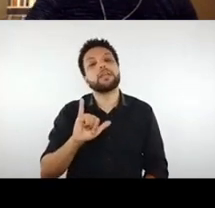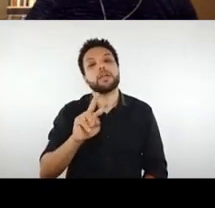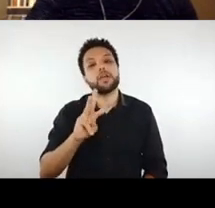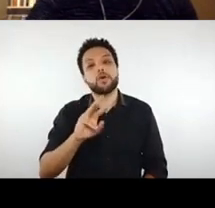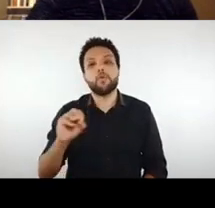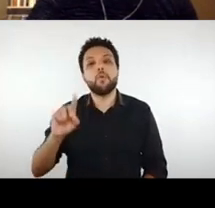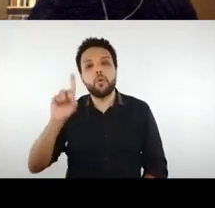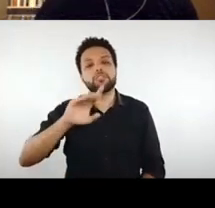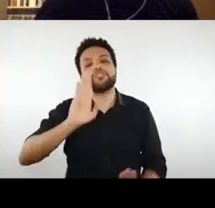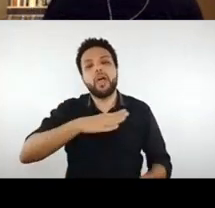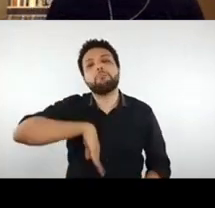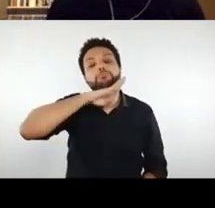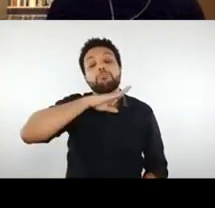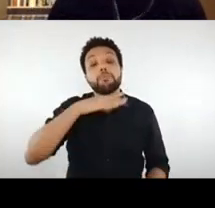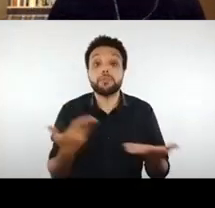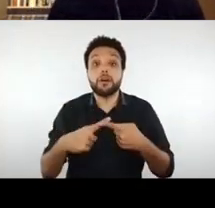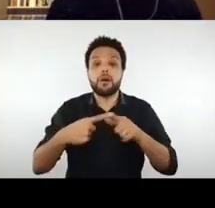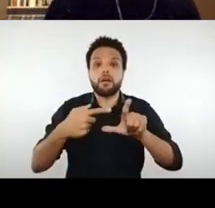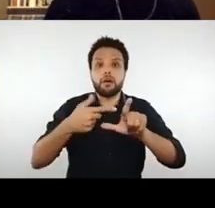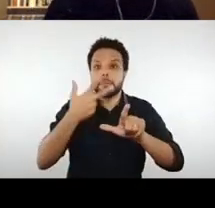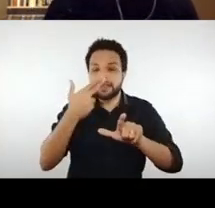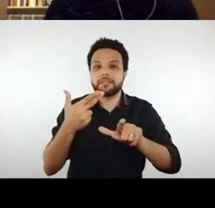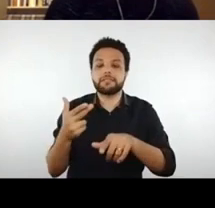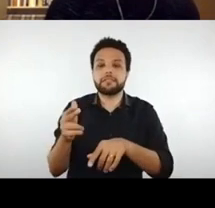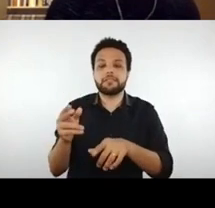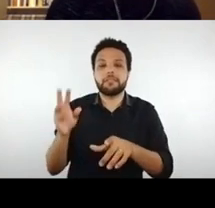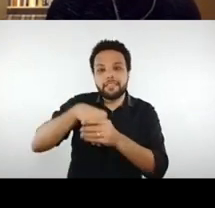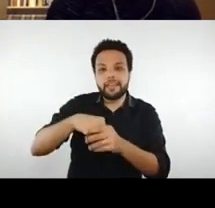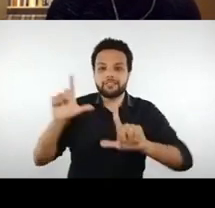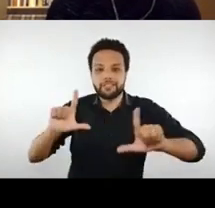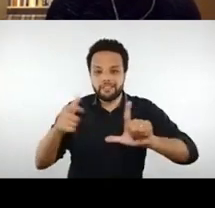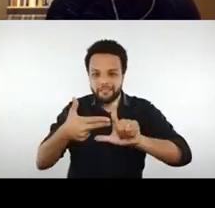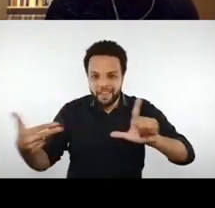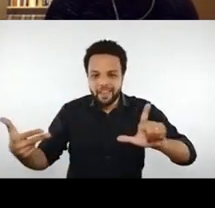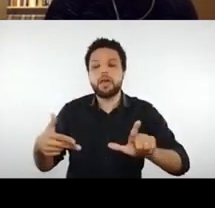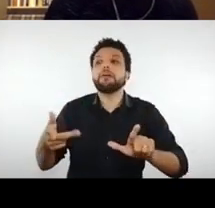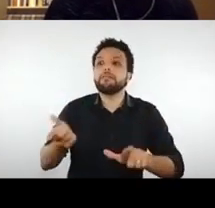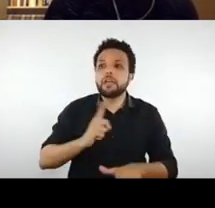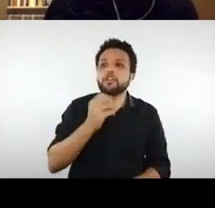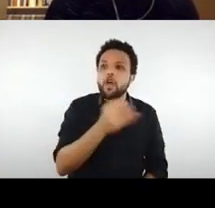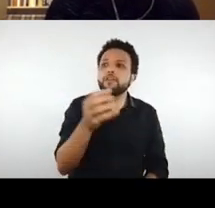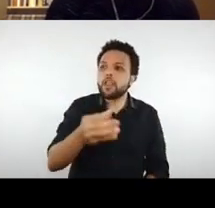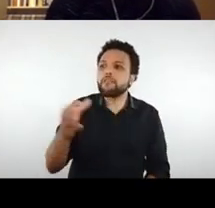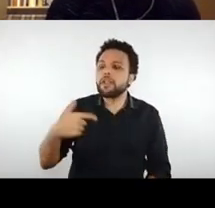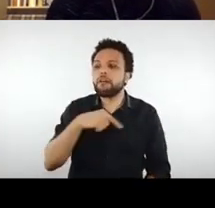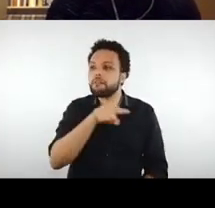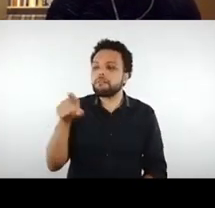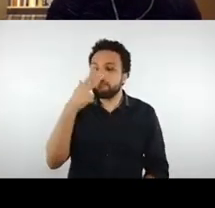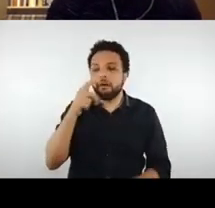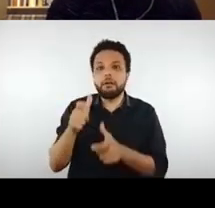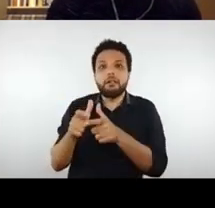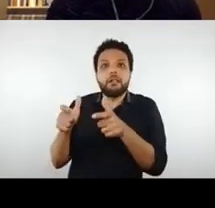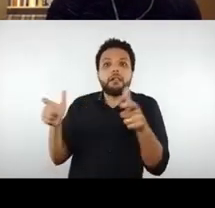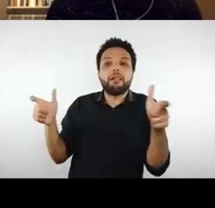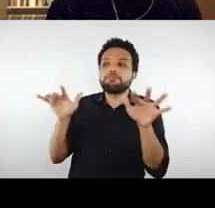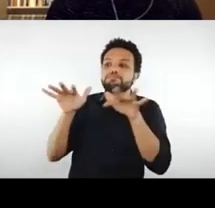Então, eu acho que nós temos uma oportunidade, sim, de aparecer com as nossas, como a gente nunca